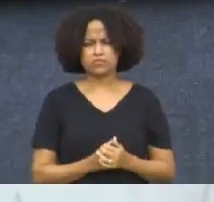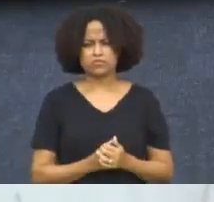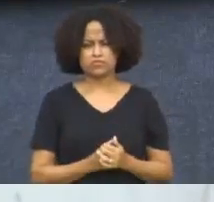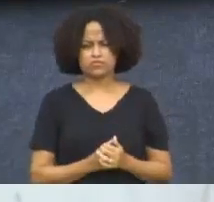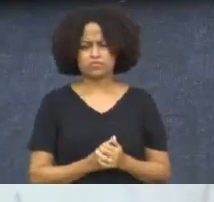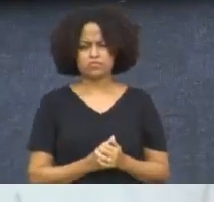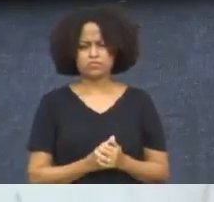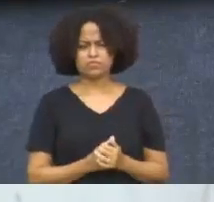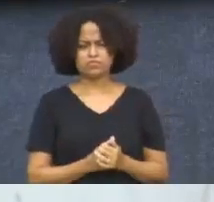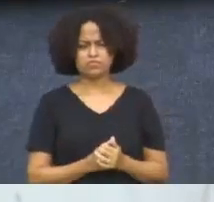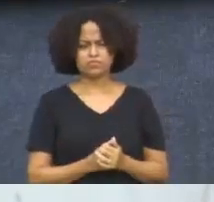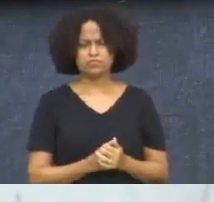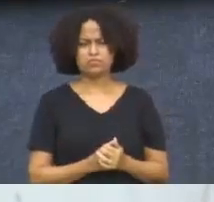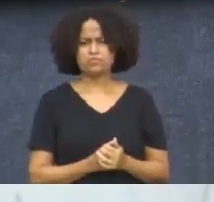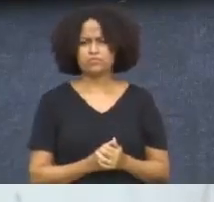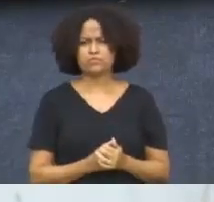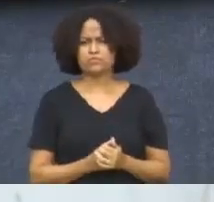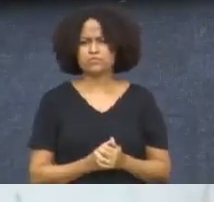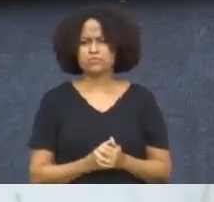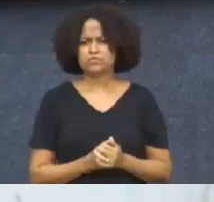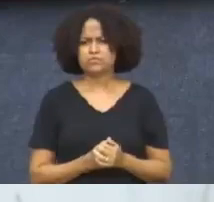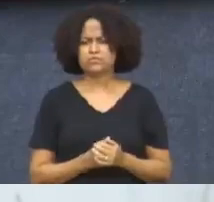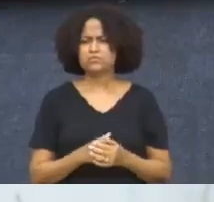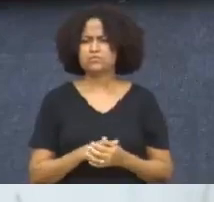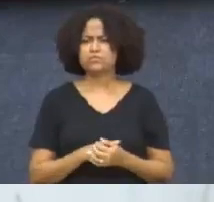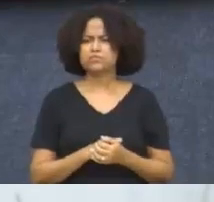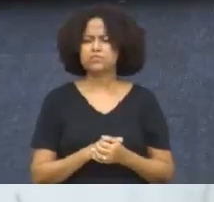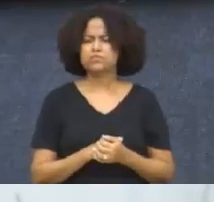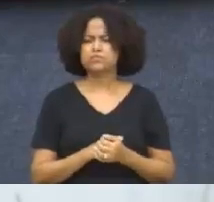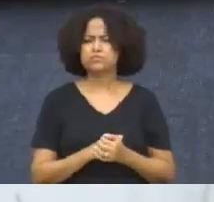Por favor, Álvaro.